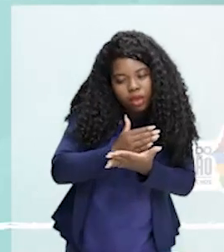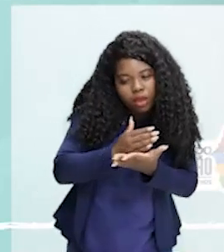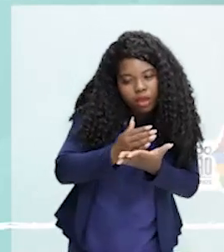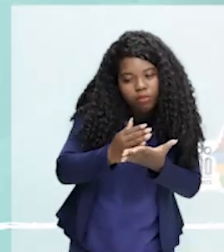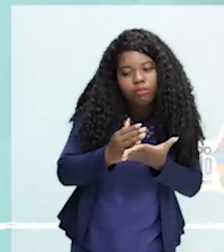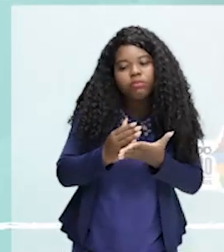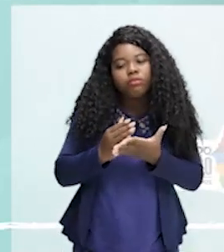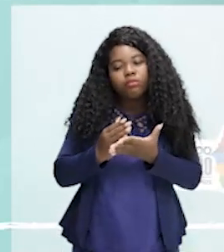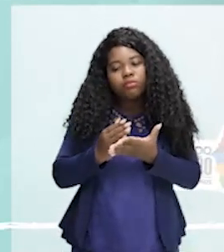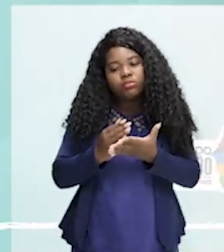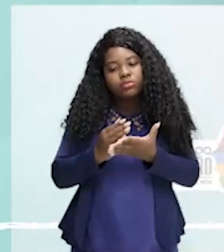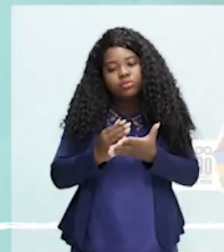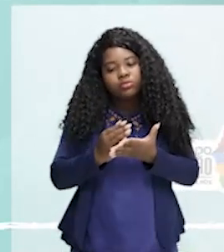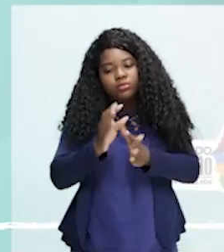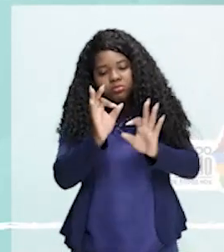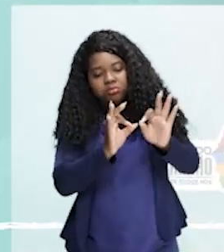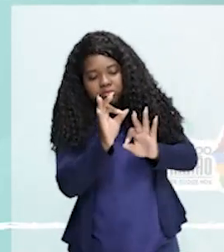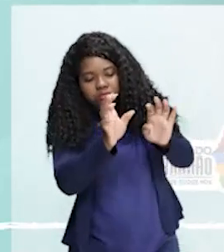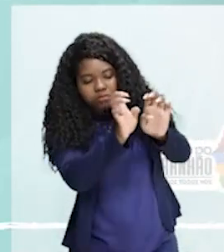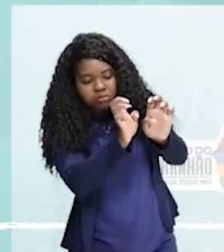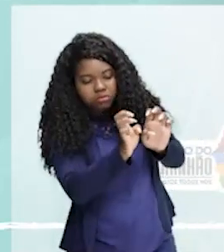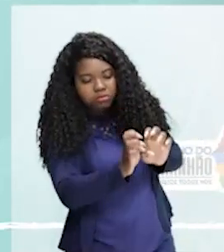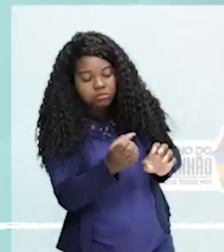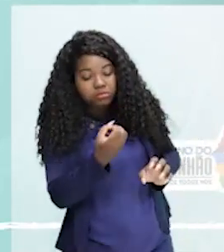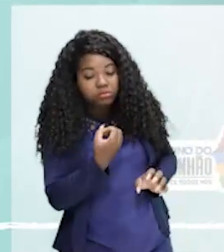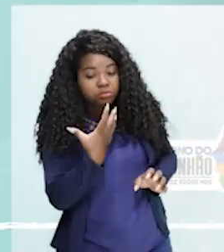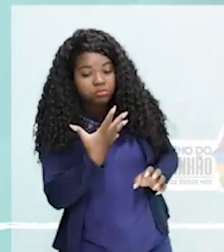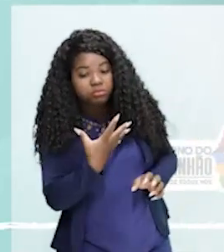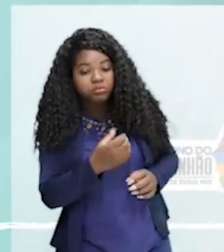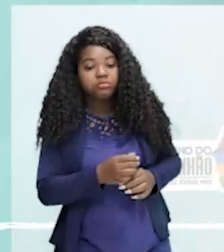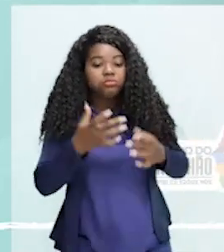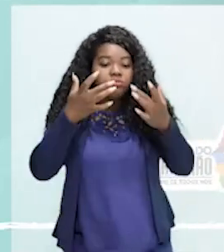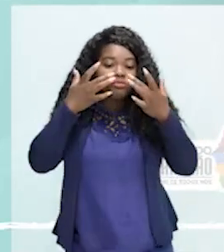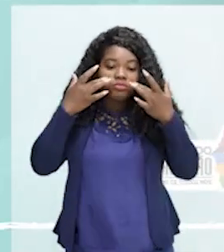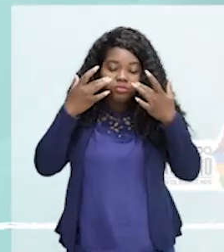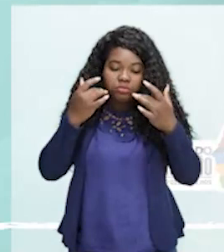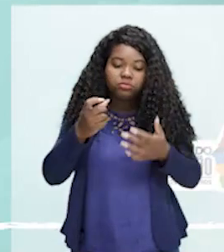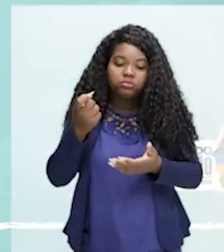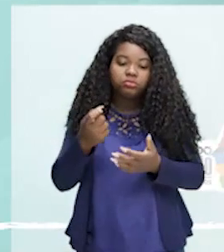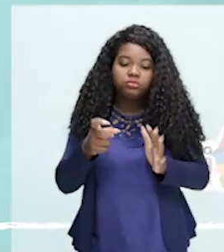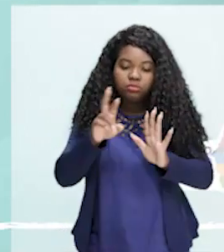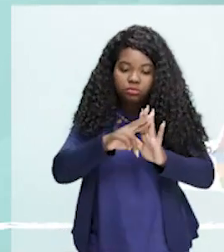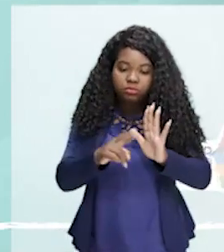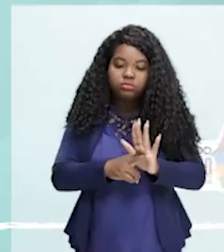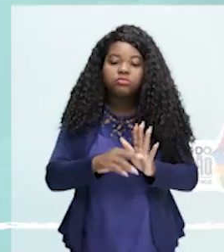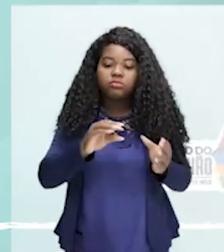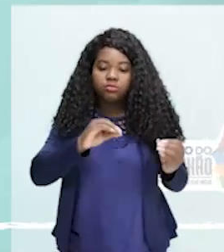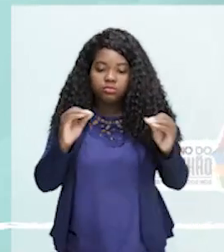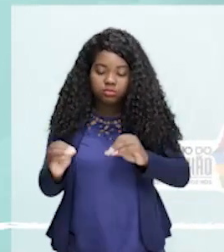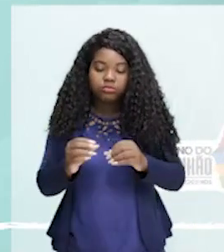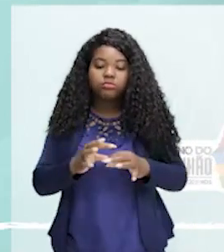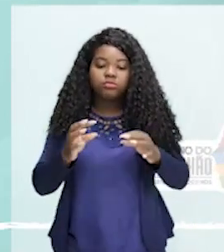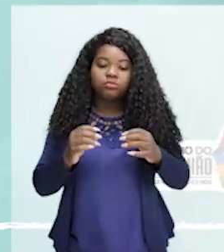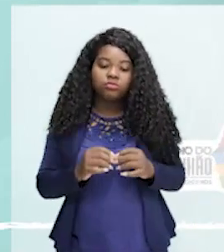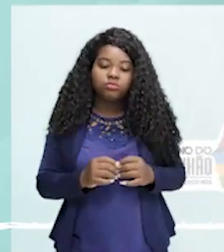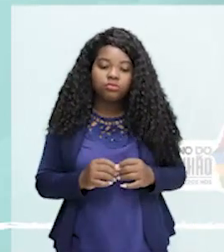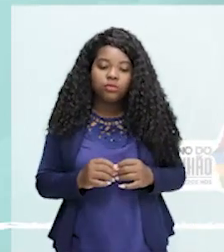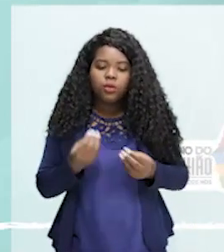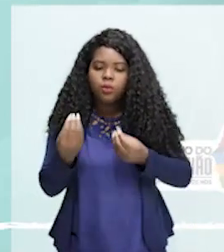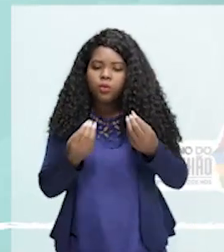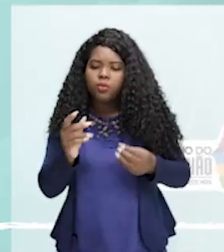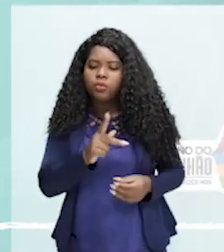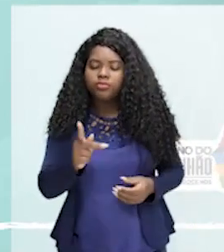uma sofisticada, literalmente, na forma teatral, e regras são estabelecidas com técnicas mais apuradas. Professor,